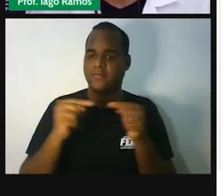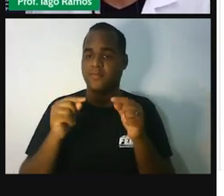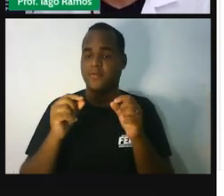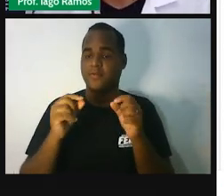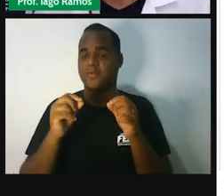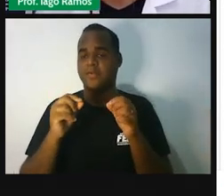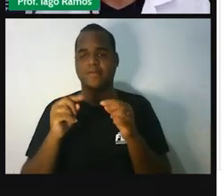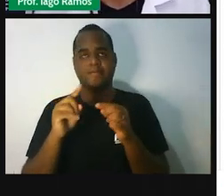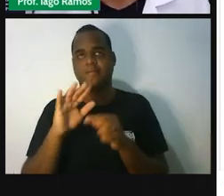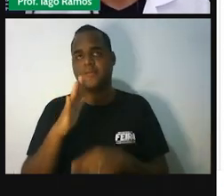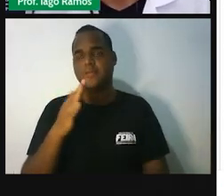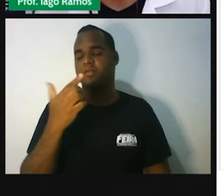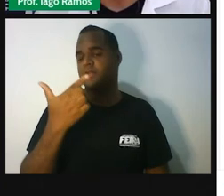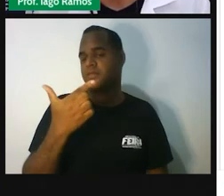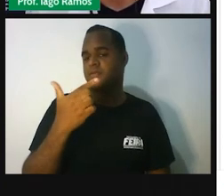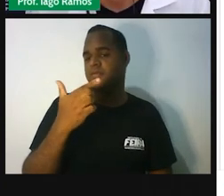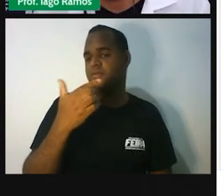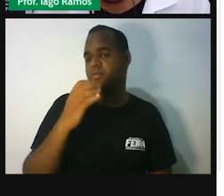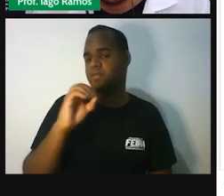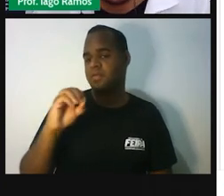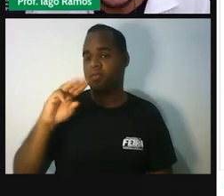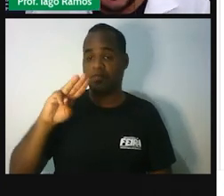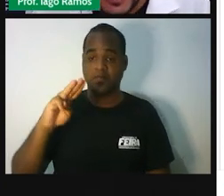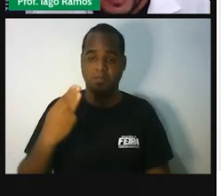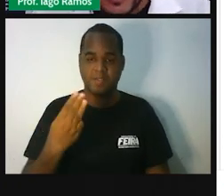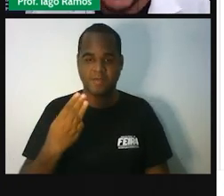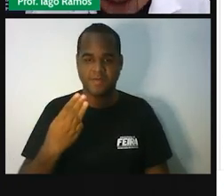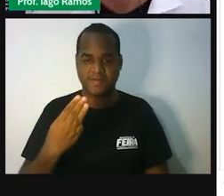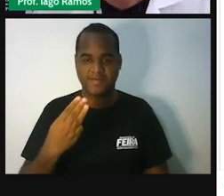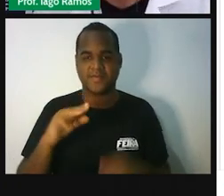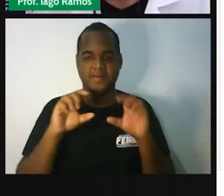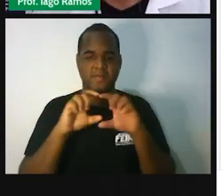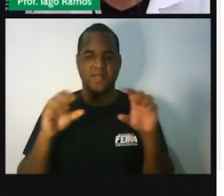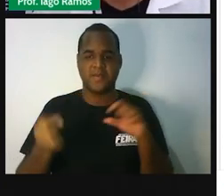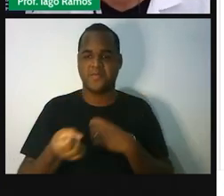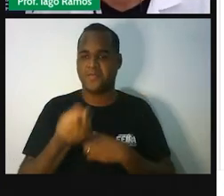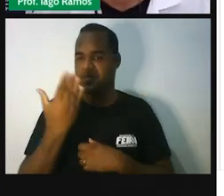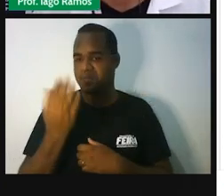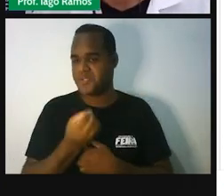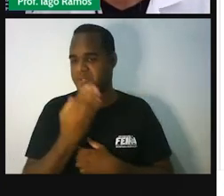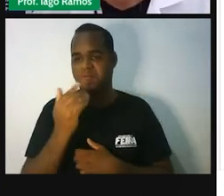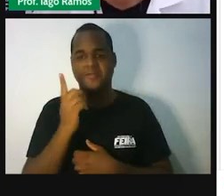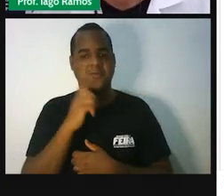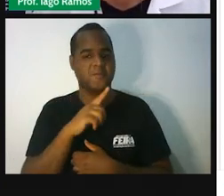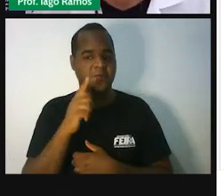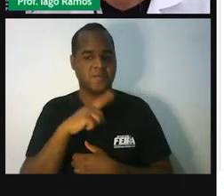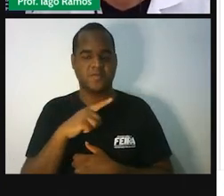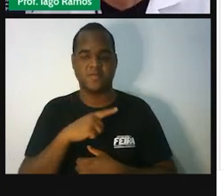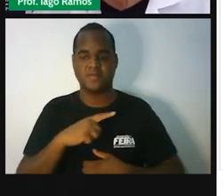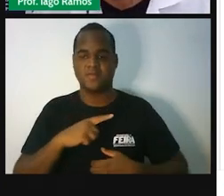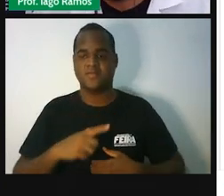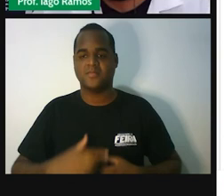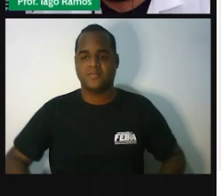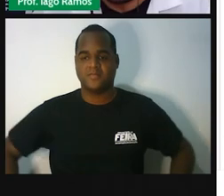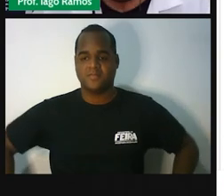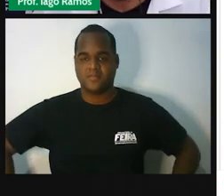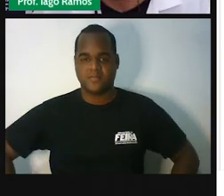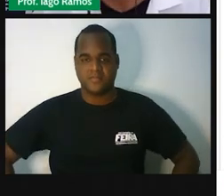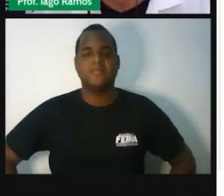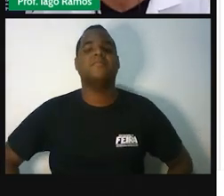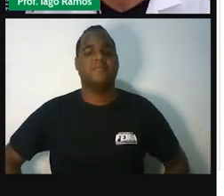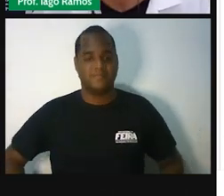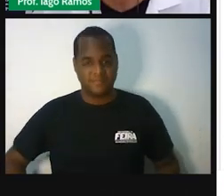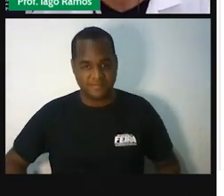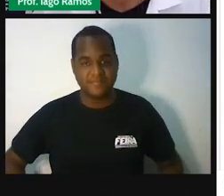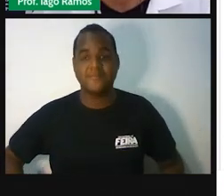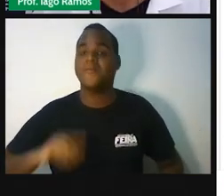aí a casa dos 200 milhões de placas que você consegue. Que pode,